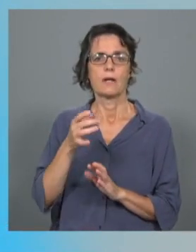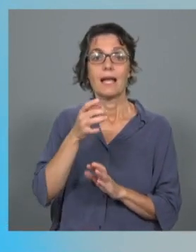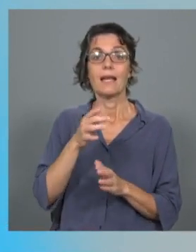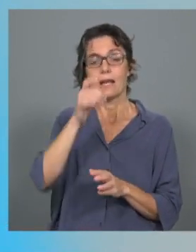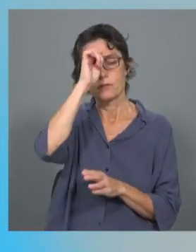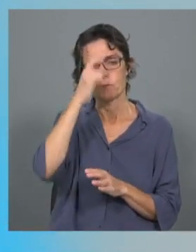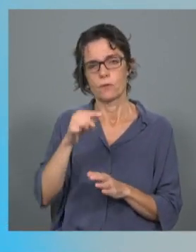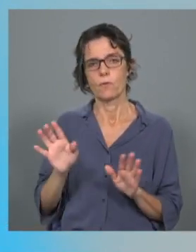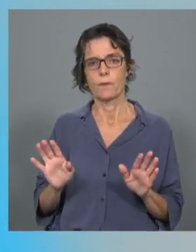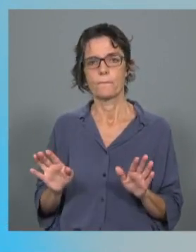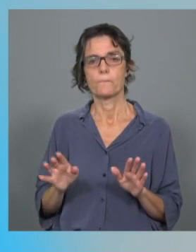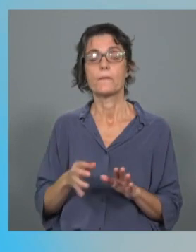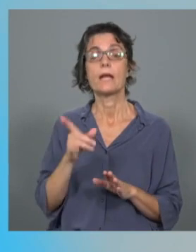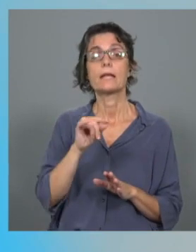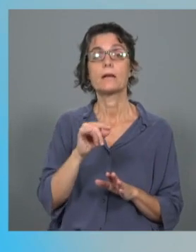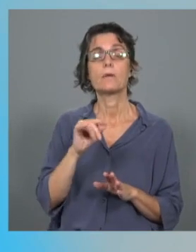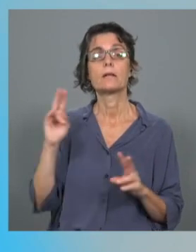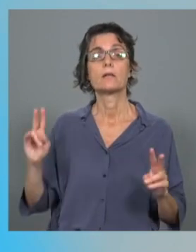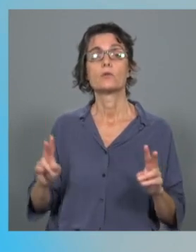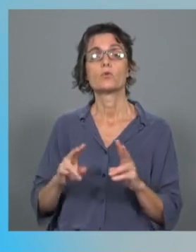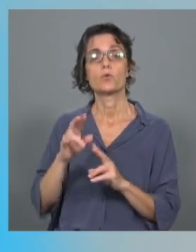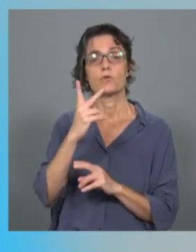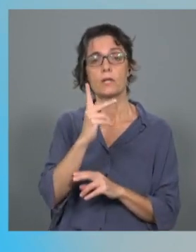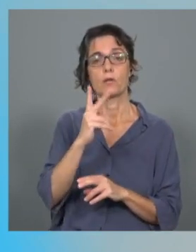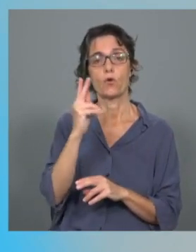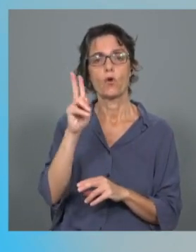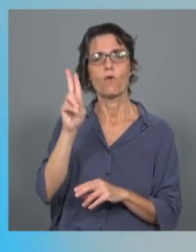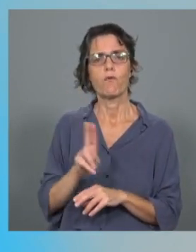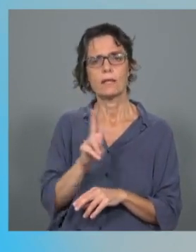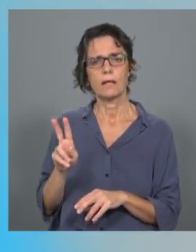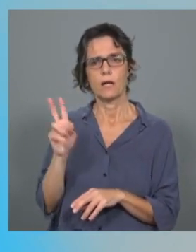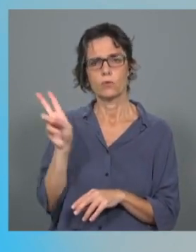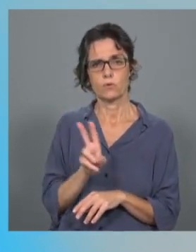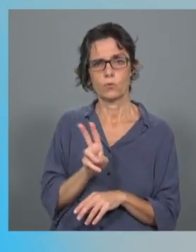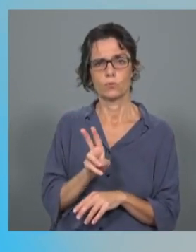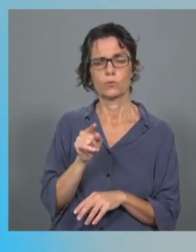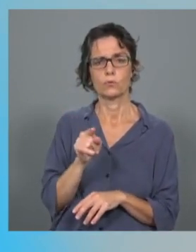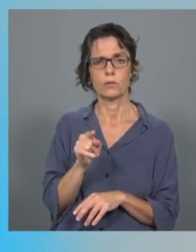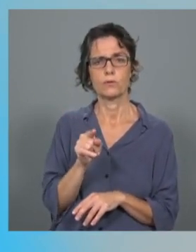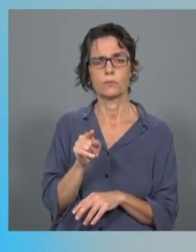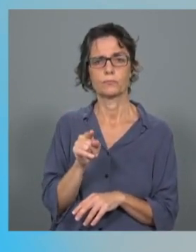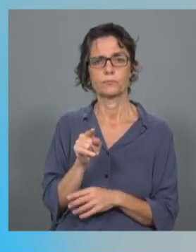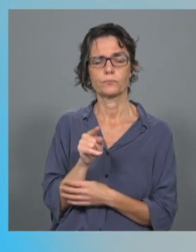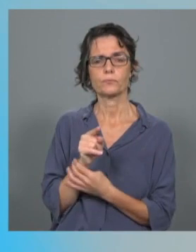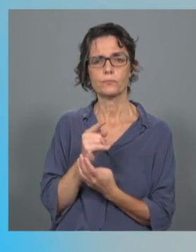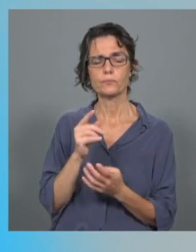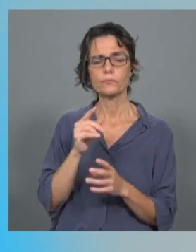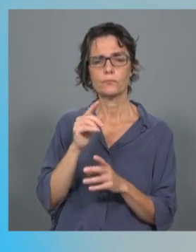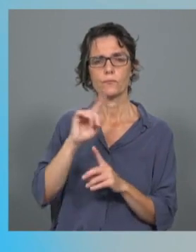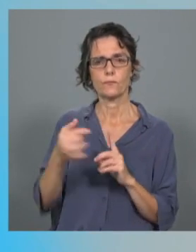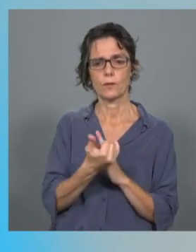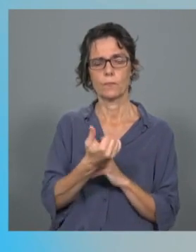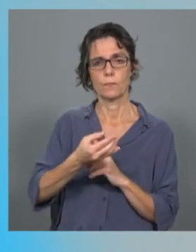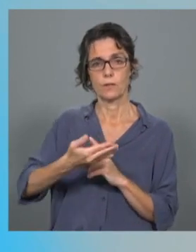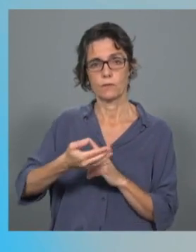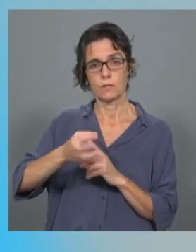antes do Concílio Vaticano II, depois do Concílio Vaticano II, depois o impulso dado a isto tudo pelo Papa São João Paulo II em 86, no tal primeiro